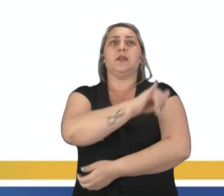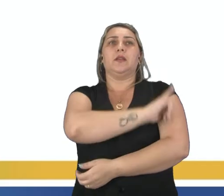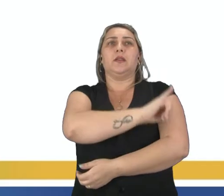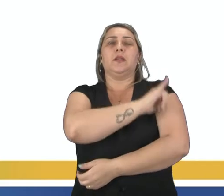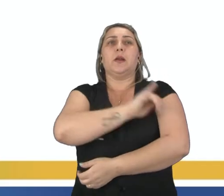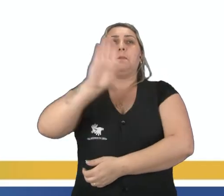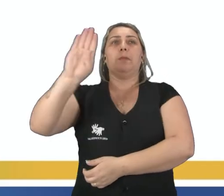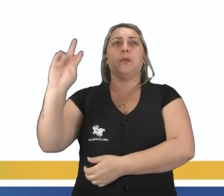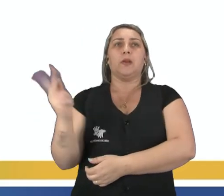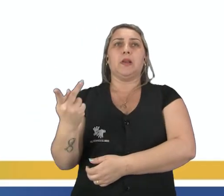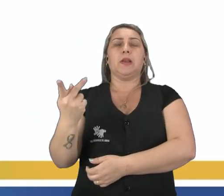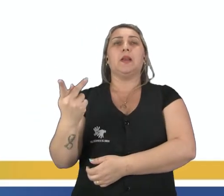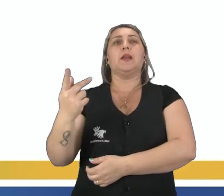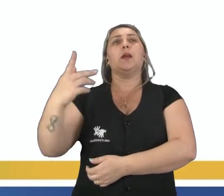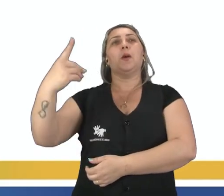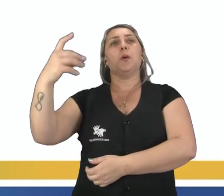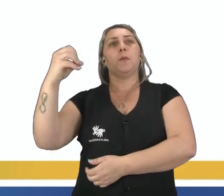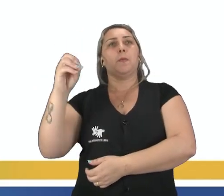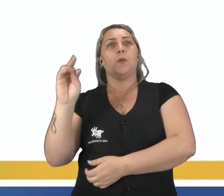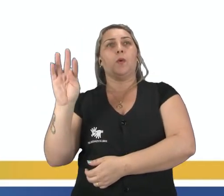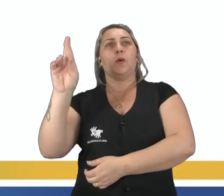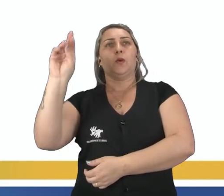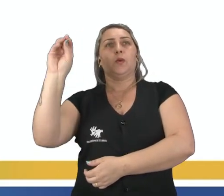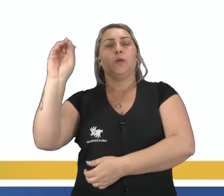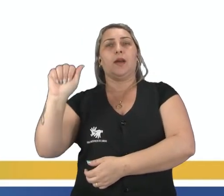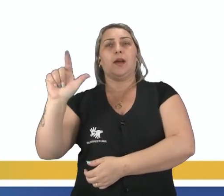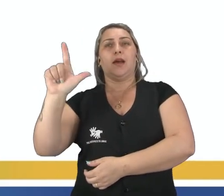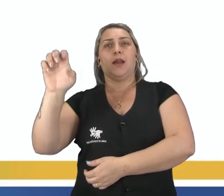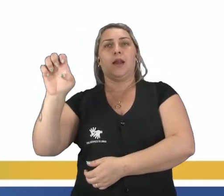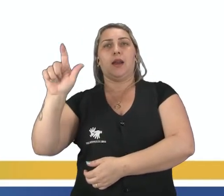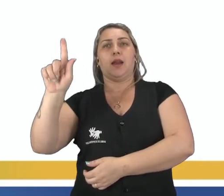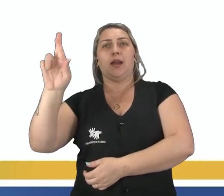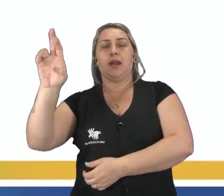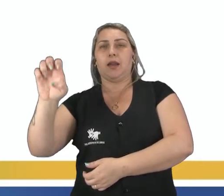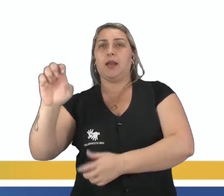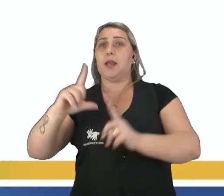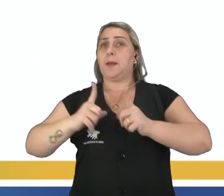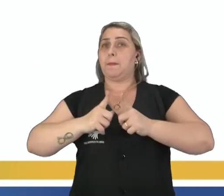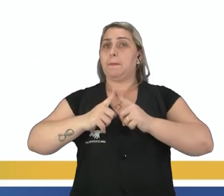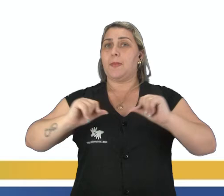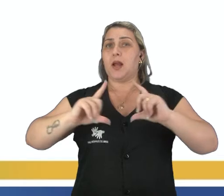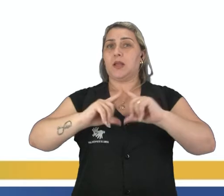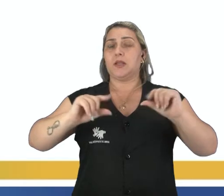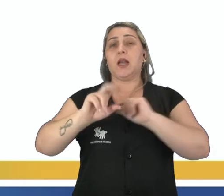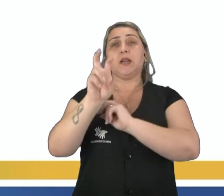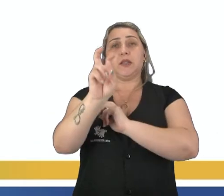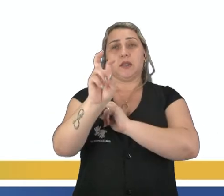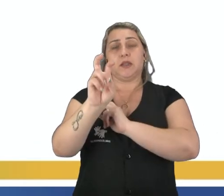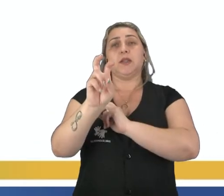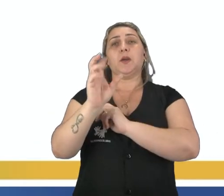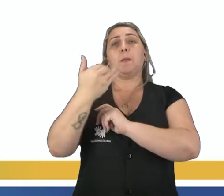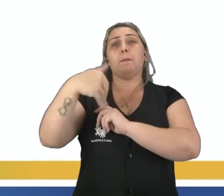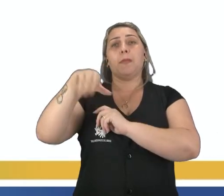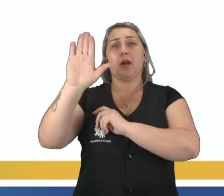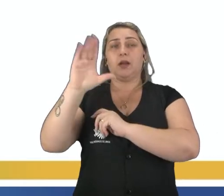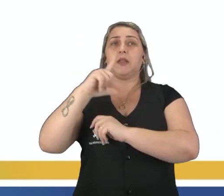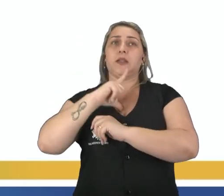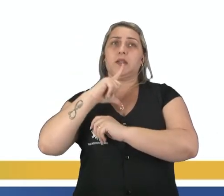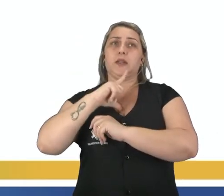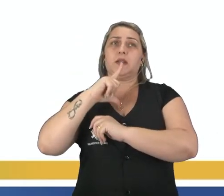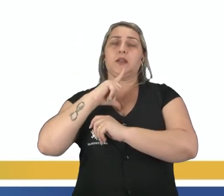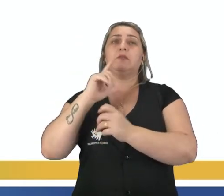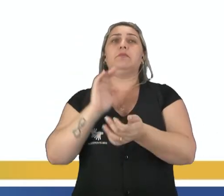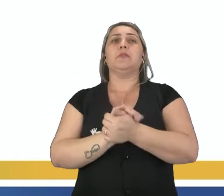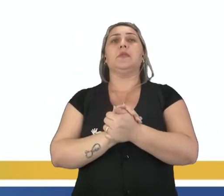de Janeiro, Belo Horizonte, Porto Alegre e Brasília. As 5 maiores que nós temos